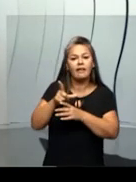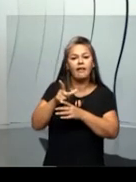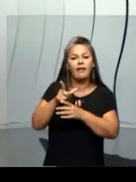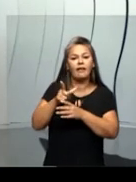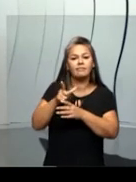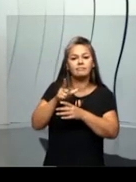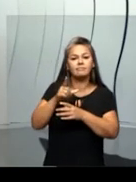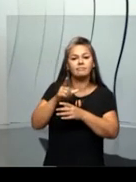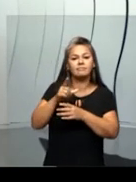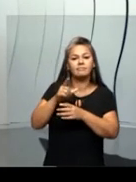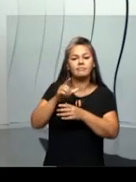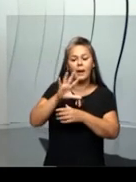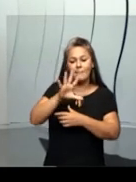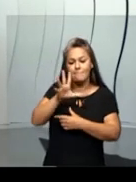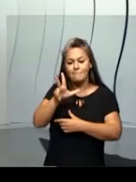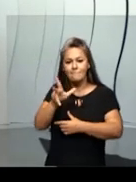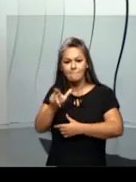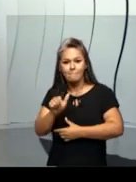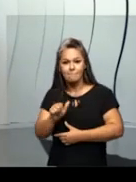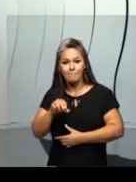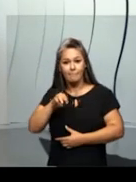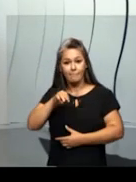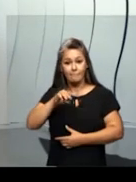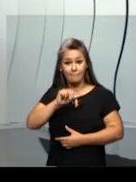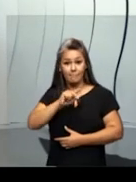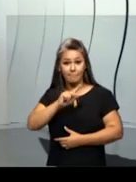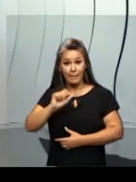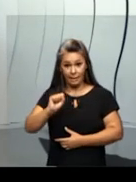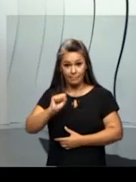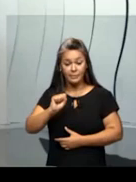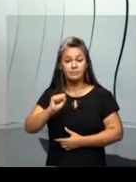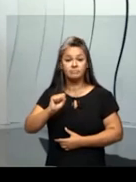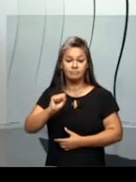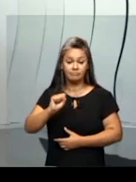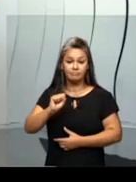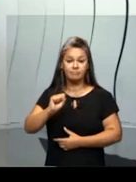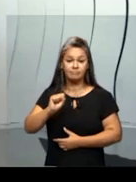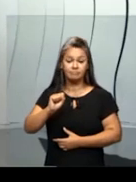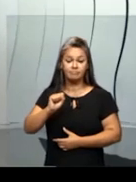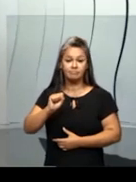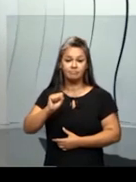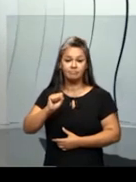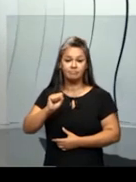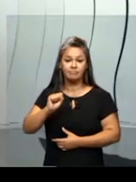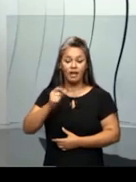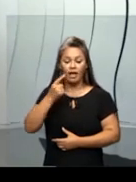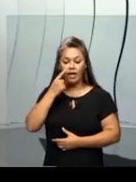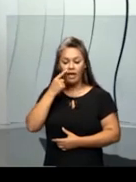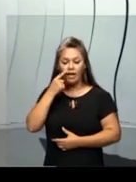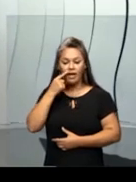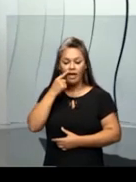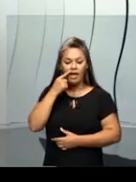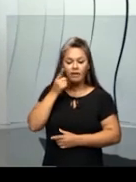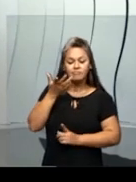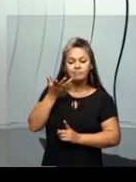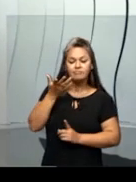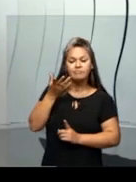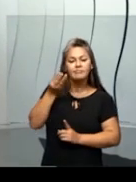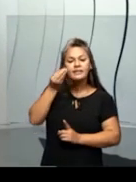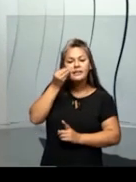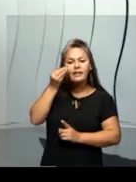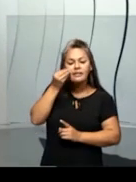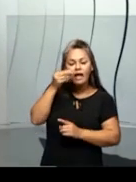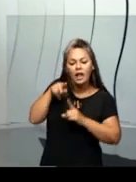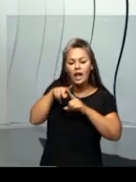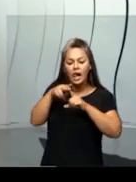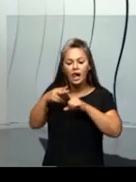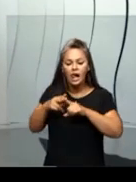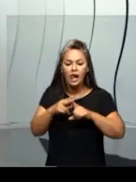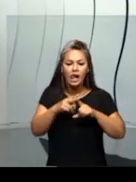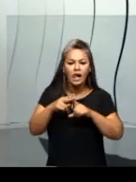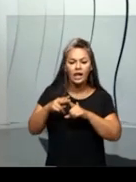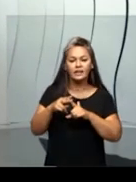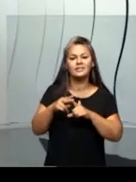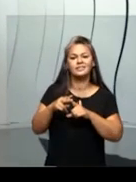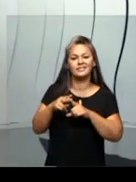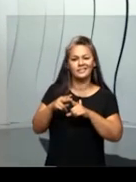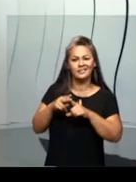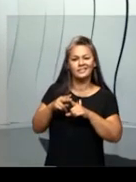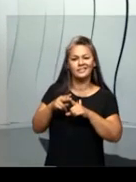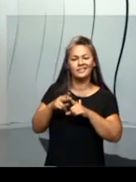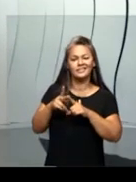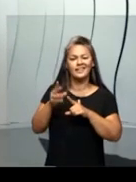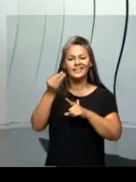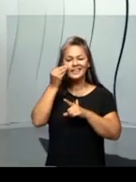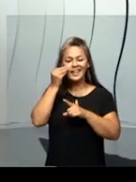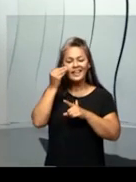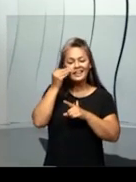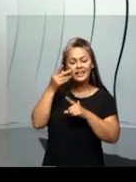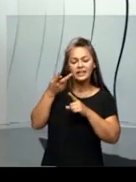a Revolução Industrial, esses mapas tornaram-se muito mais úteis ainda e muito mais modernos. Hoje, como eu falei para vocês,